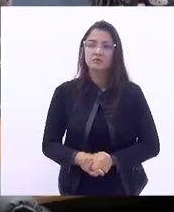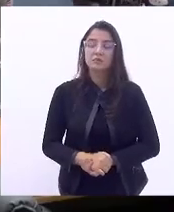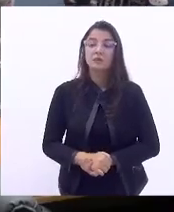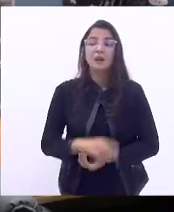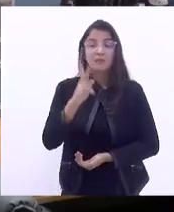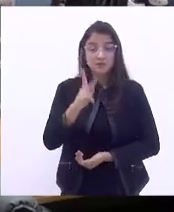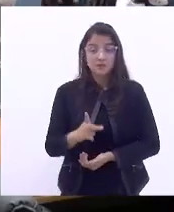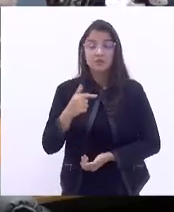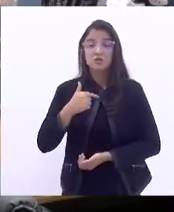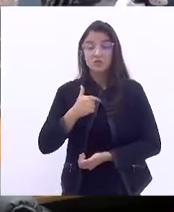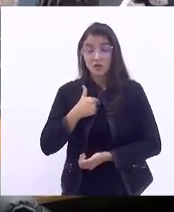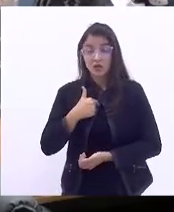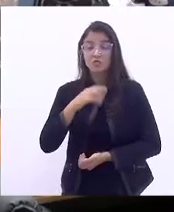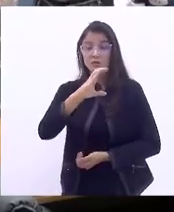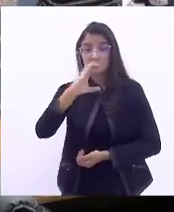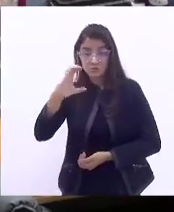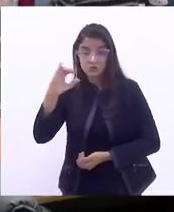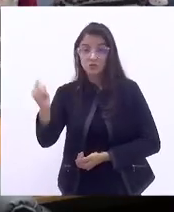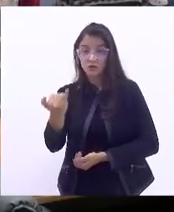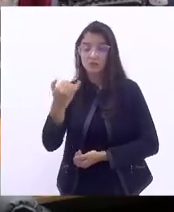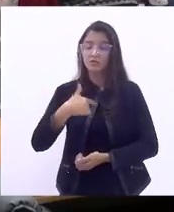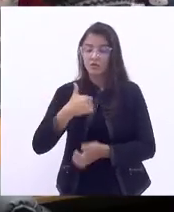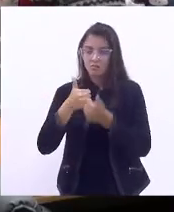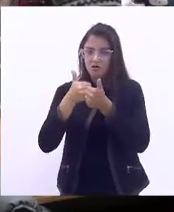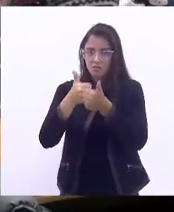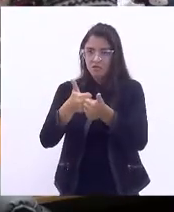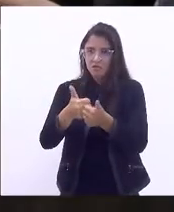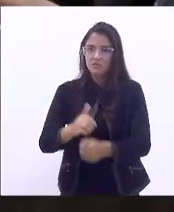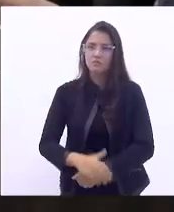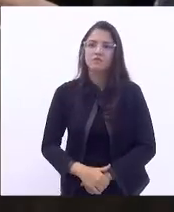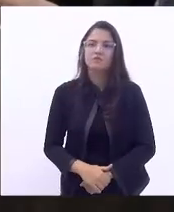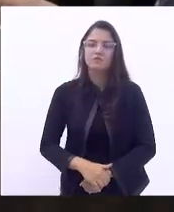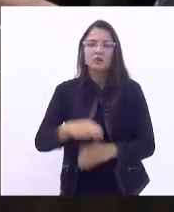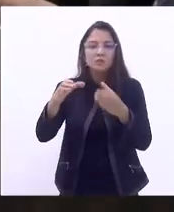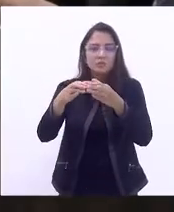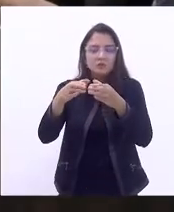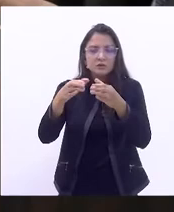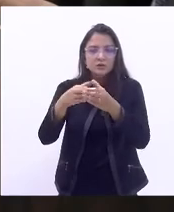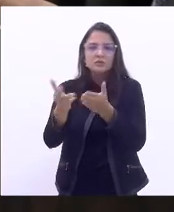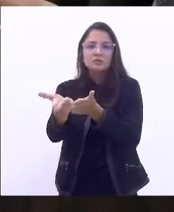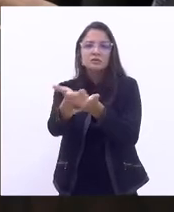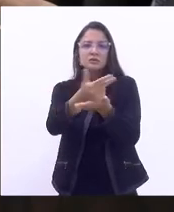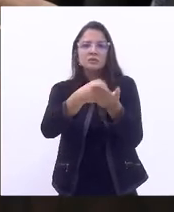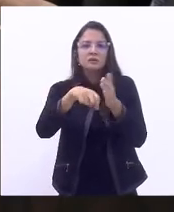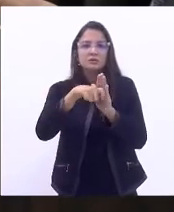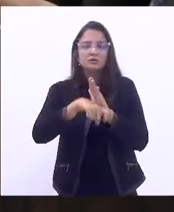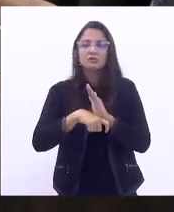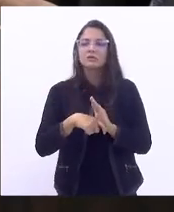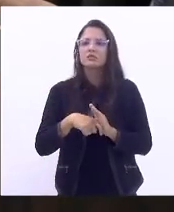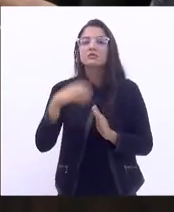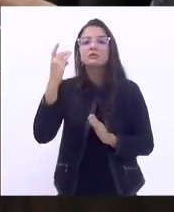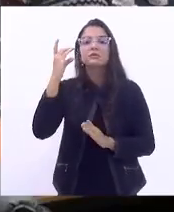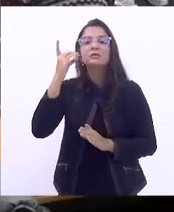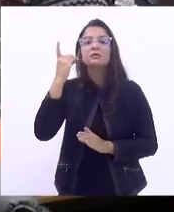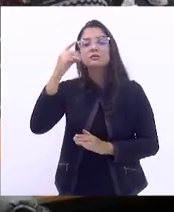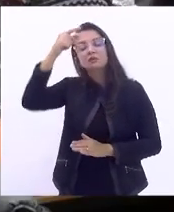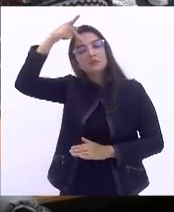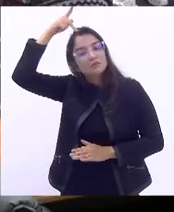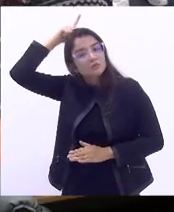Presidente, acompanho a CCJ. Pela Comissão de Tributação, deputado Luiz Paulo.